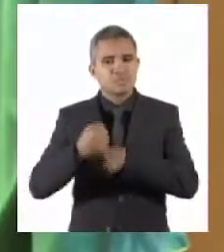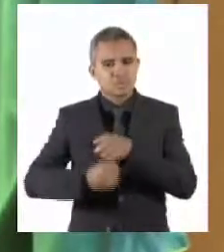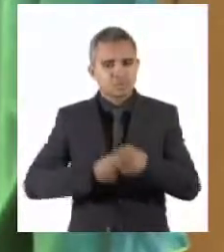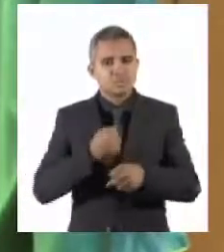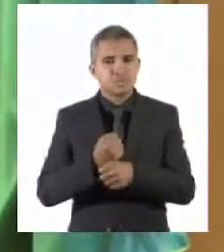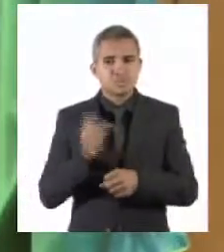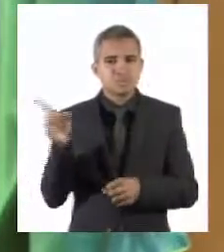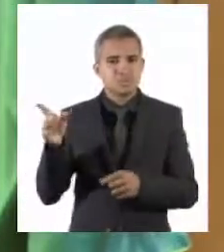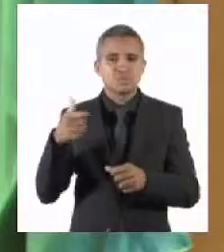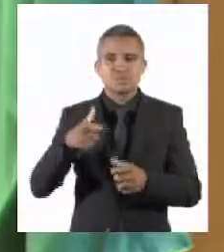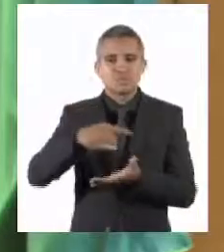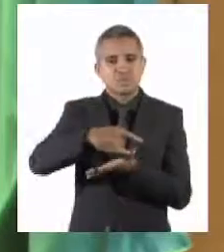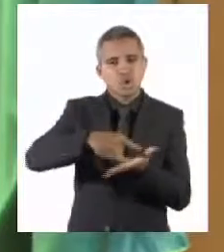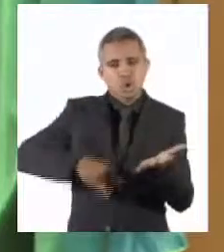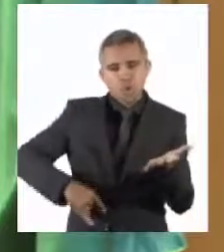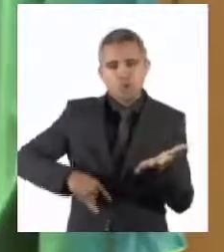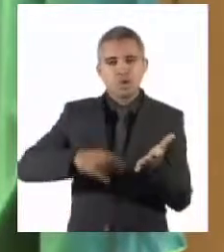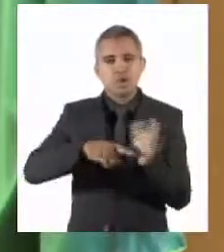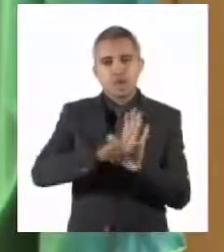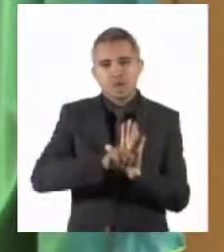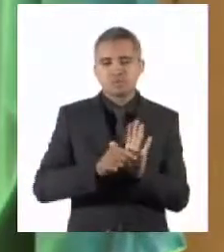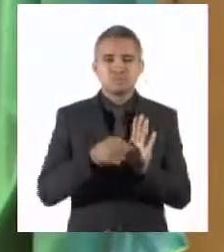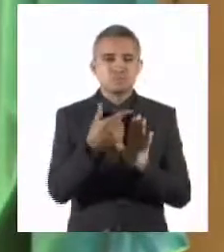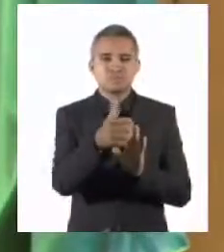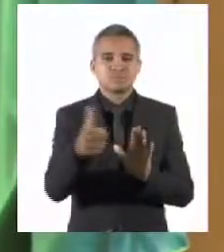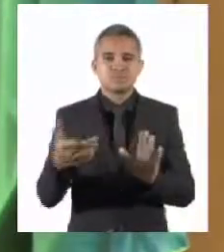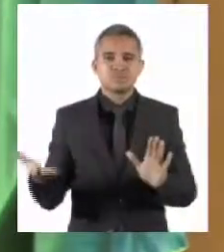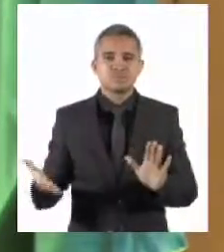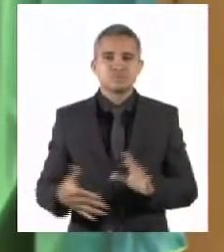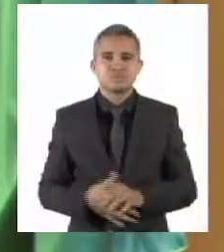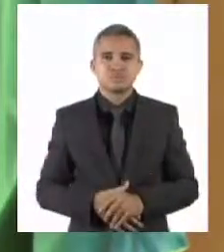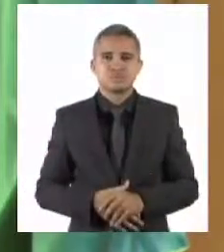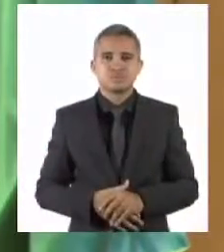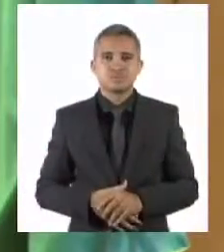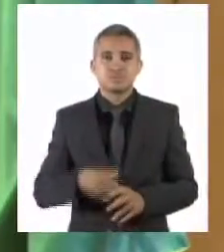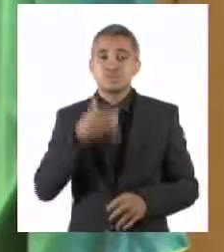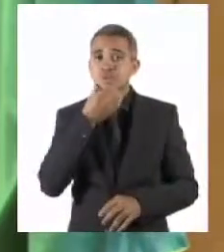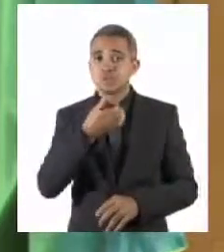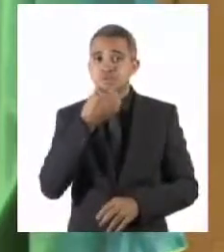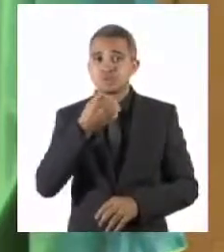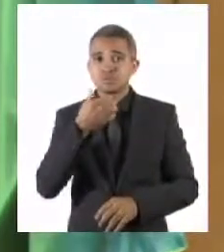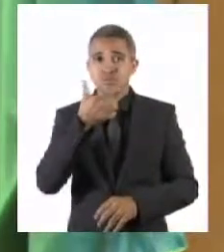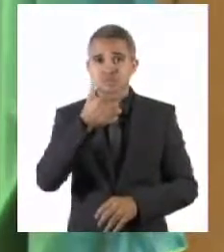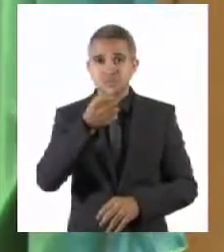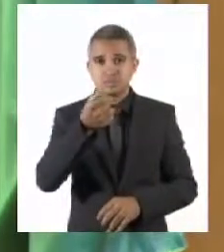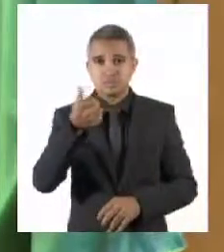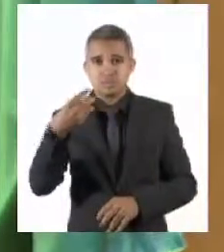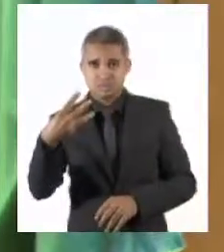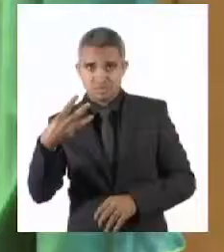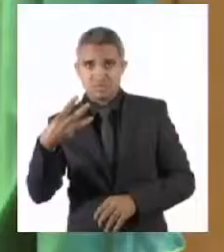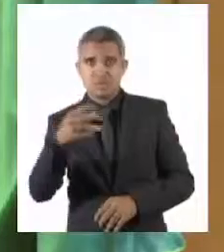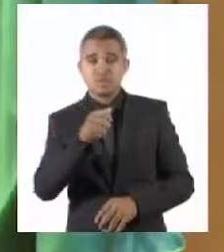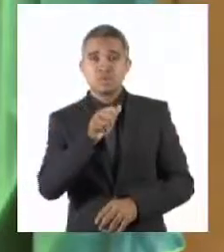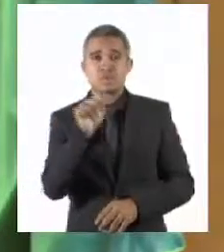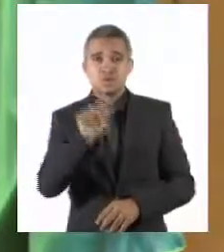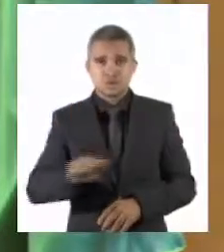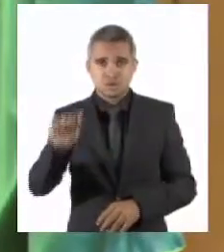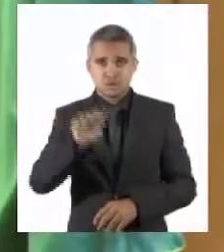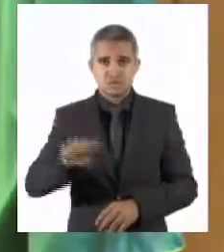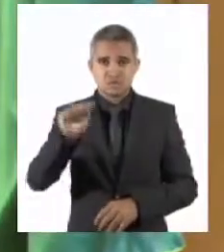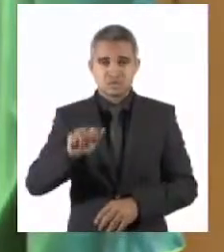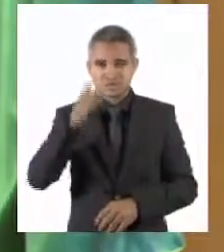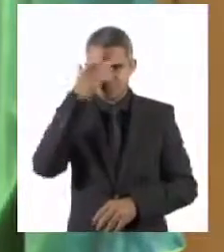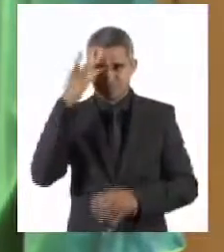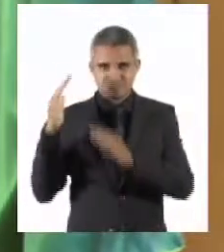e nem licença de operação. Desde dezembro de 2013, a Associação de Moradores do Loteamento Santa